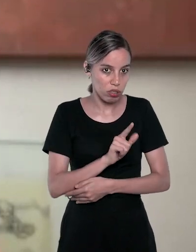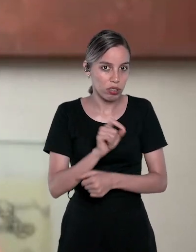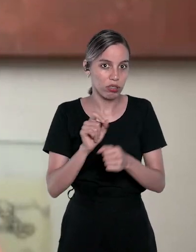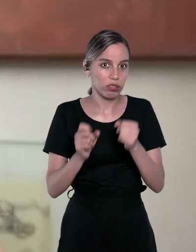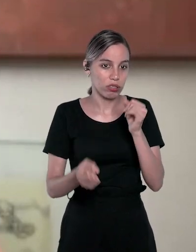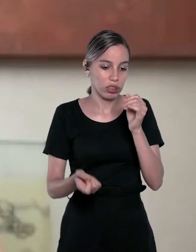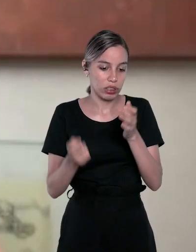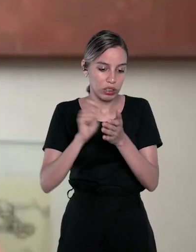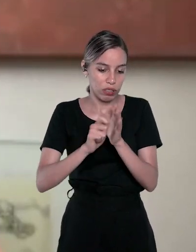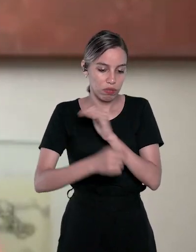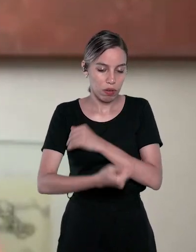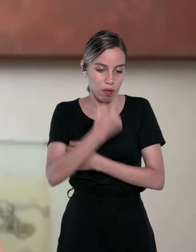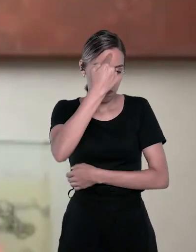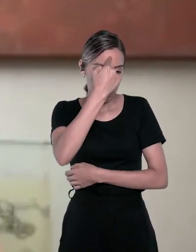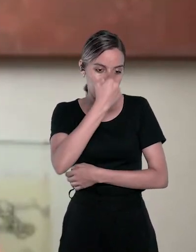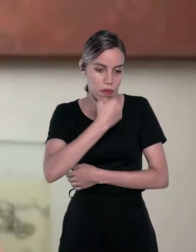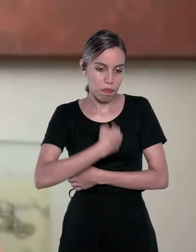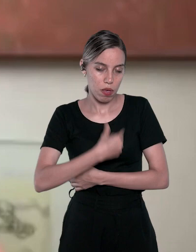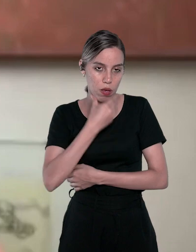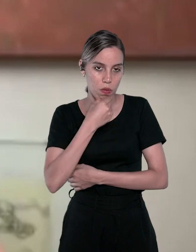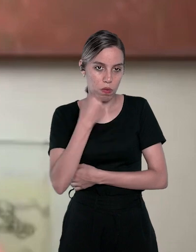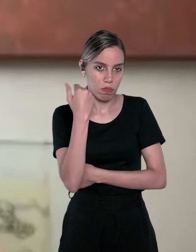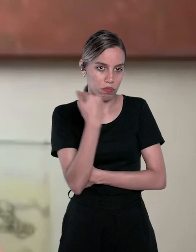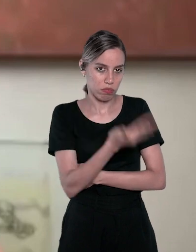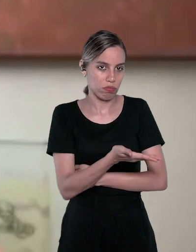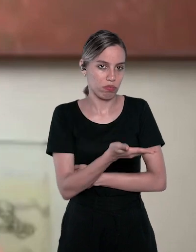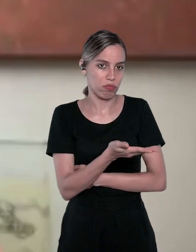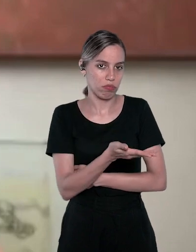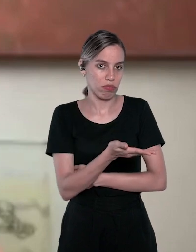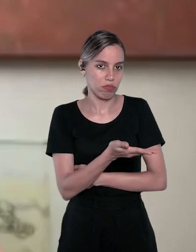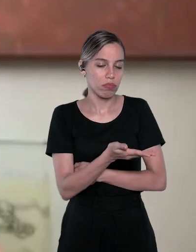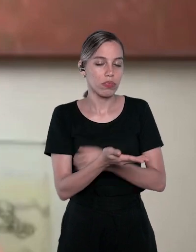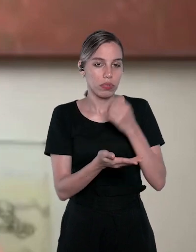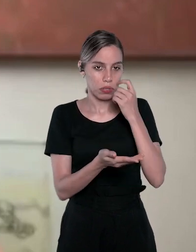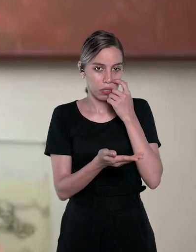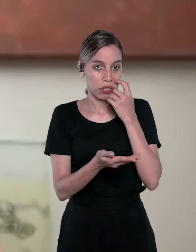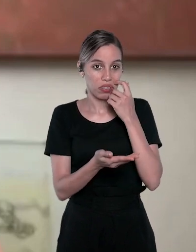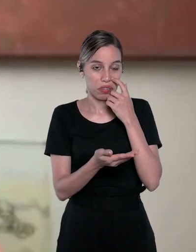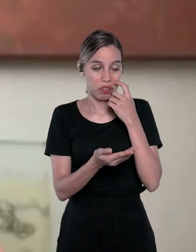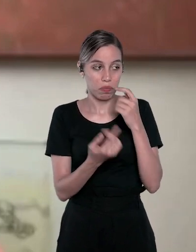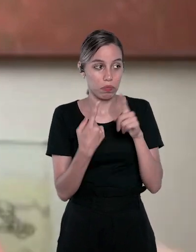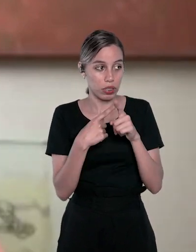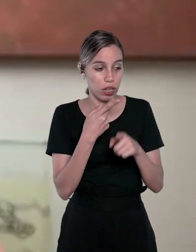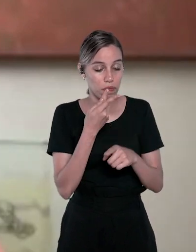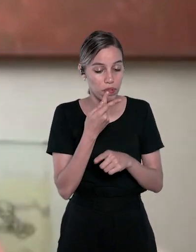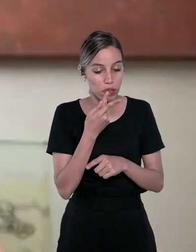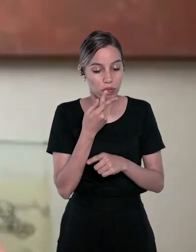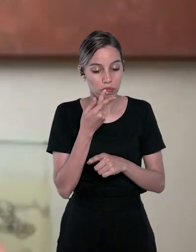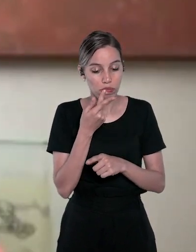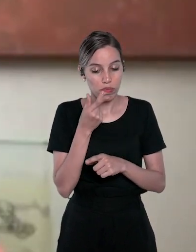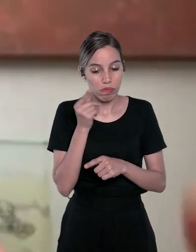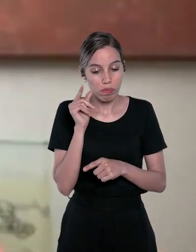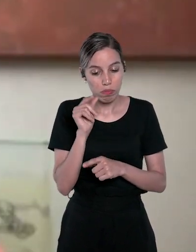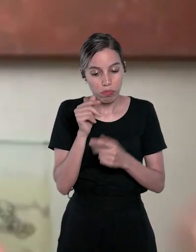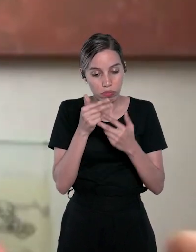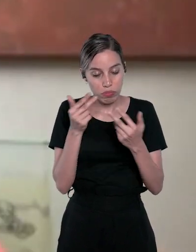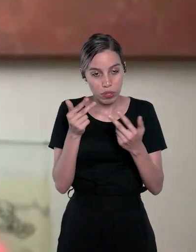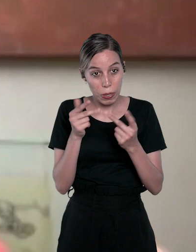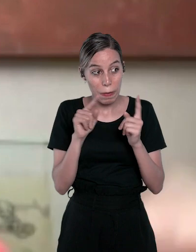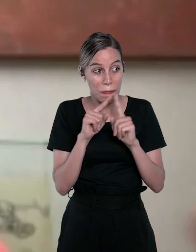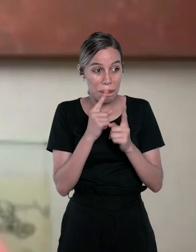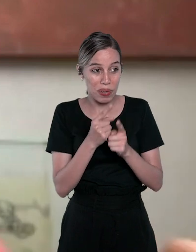gênero, reconstituir o Wander através de um pequeno depoimento dele e de depoimentos de